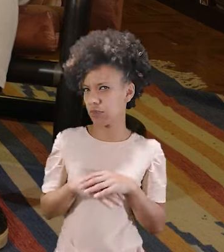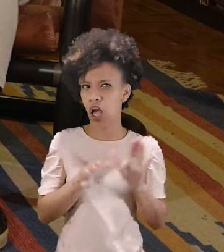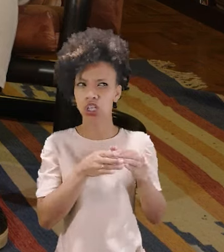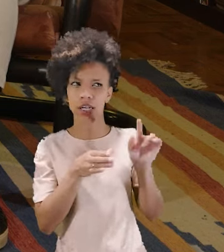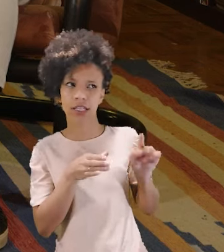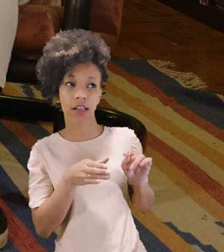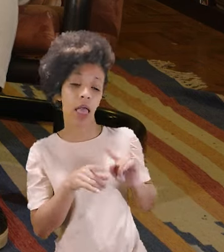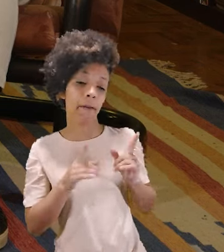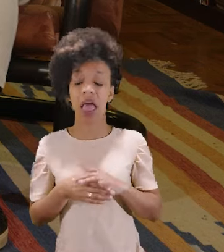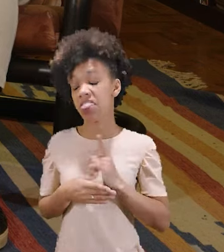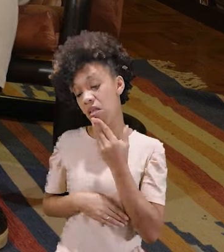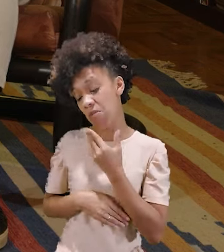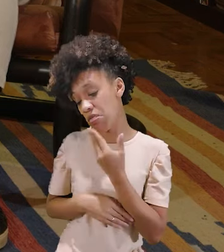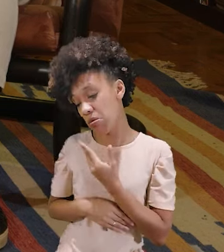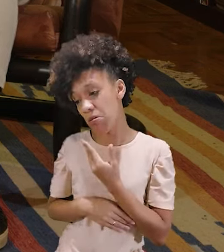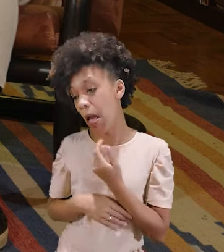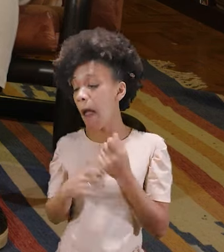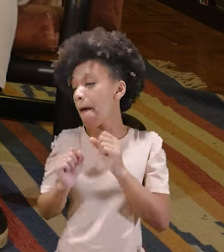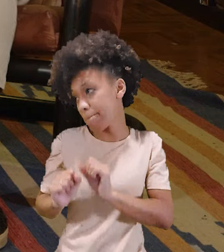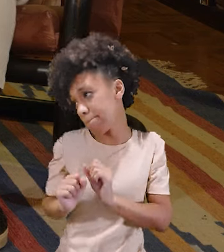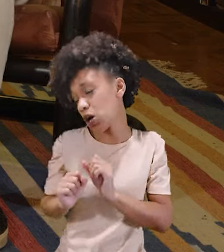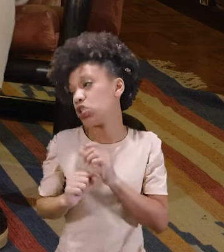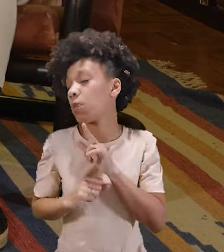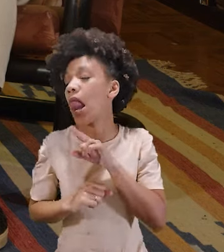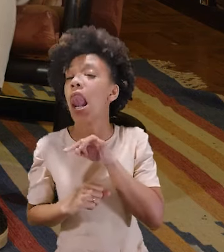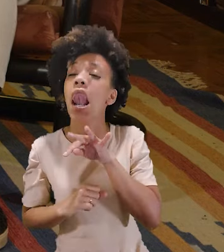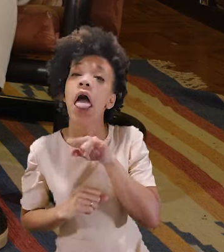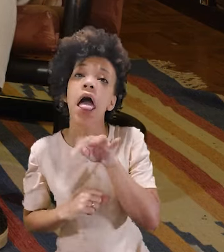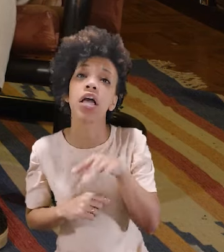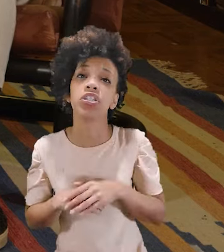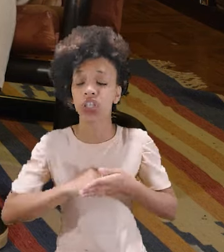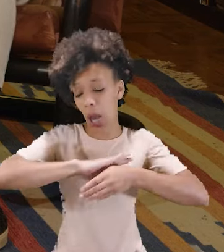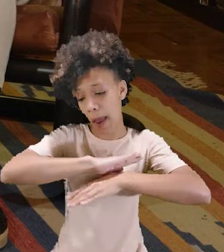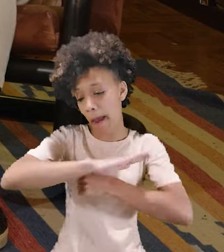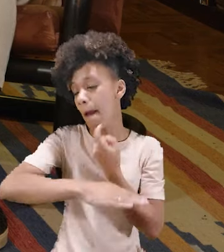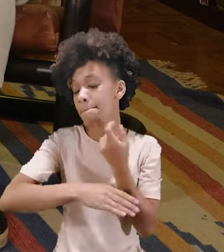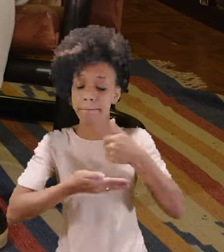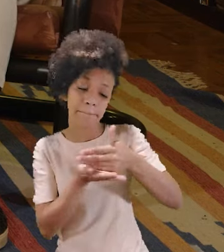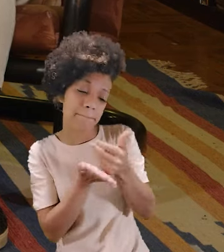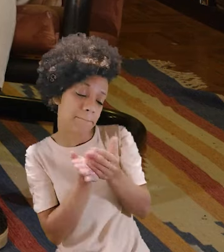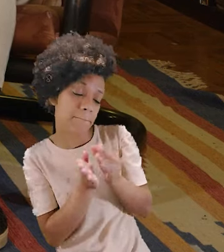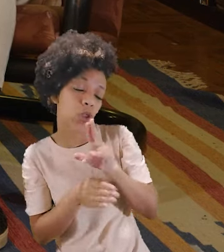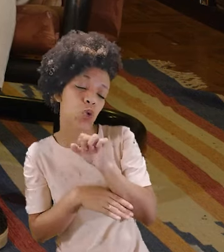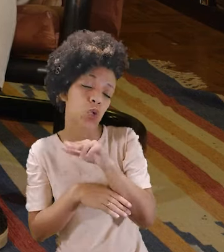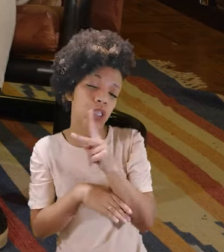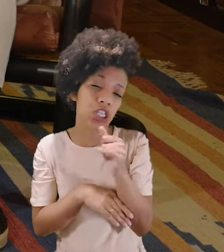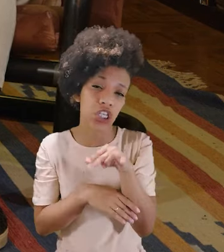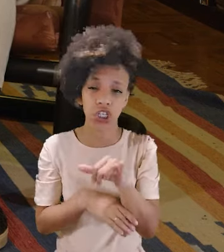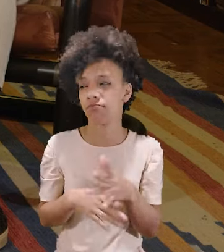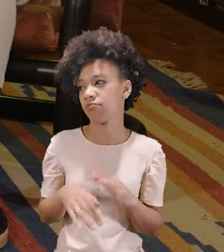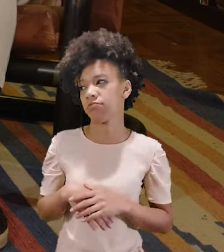geração z com isso né mas tem muito açúcar tem como fazer uma versão daí dá para pescar um peixe fazer um sushizinho para mim